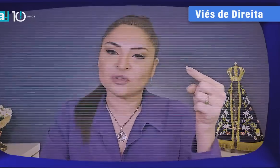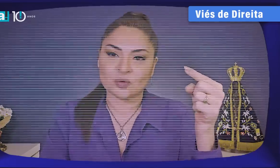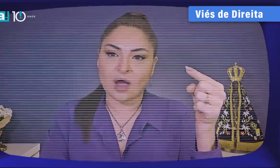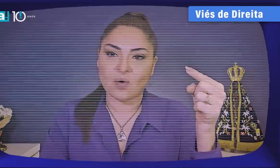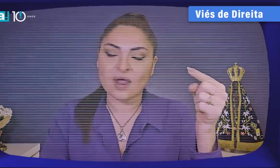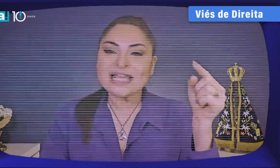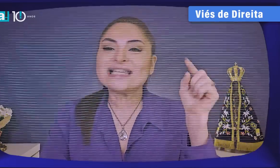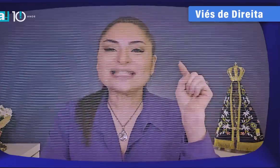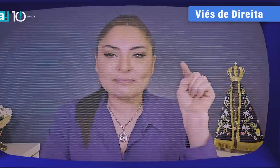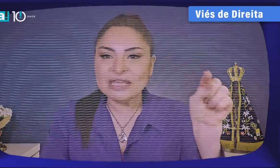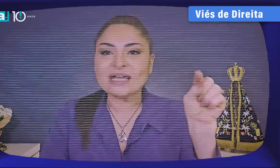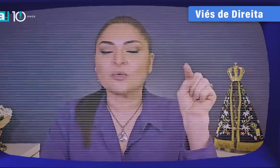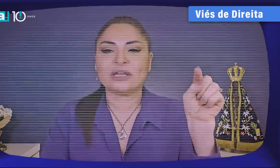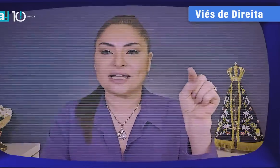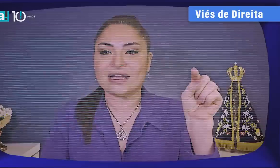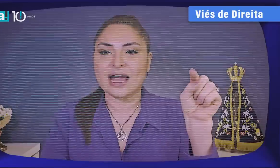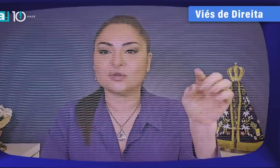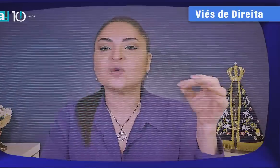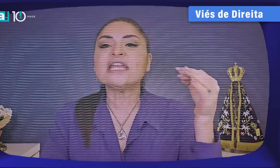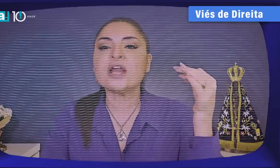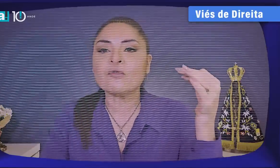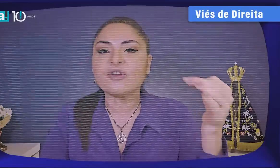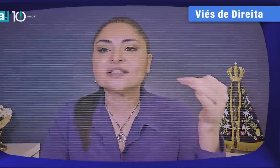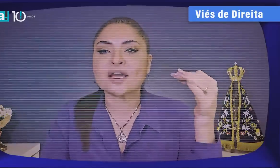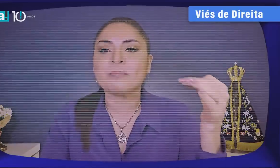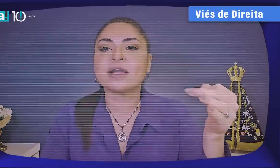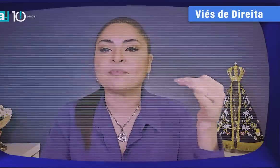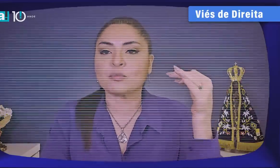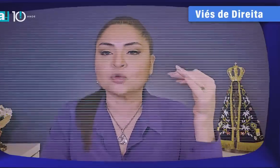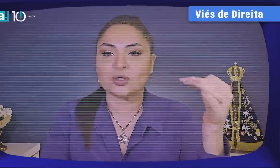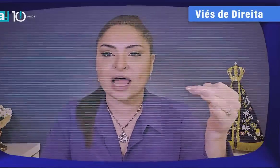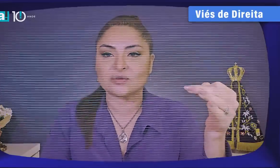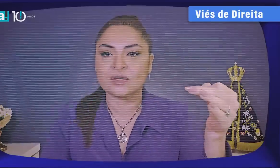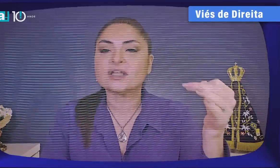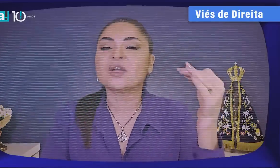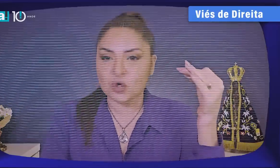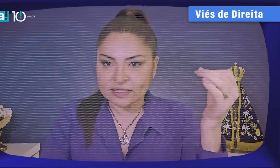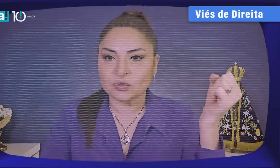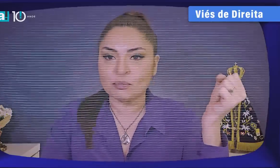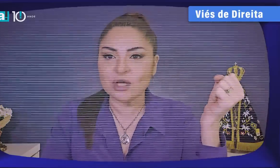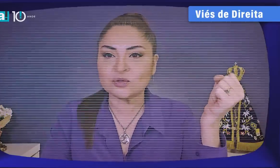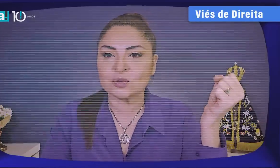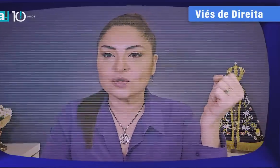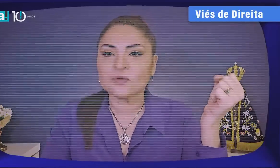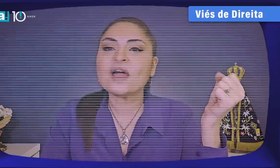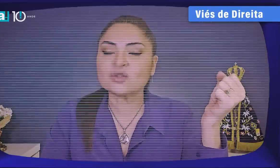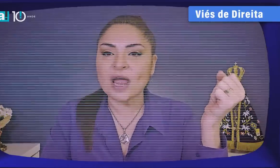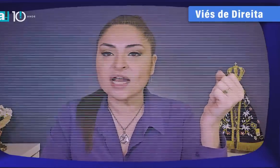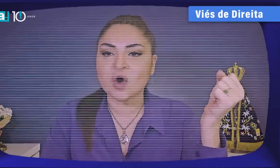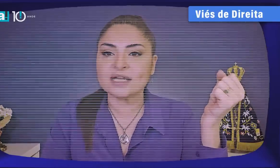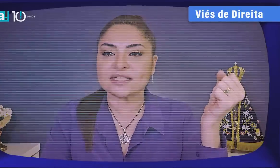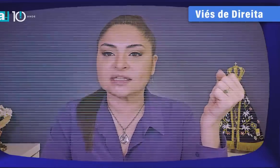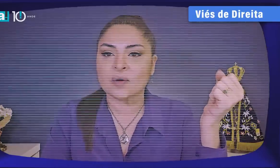daquele pessoal que sabia que o PT é errado e não fez campanha para o Bolsonaro. Estão gostando do imposto? Faz